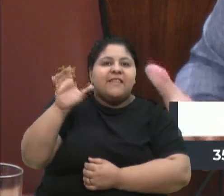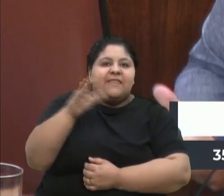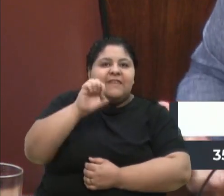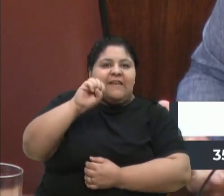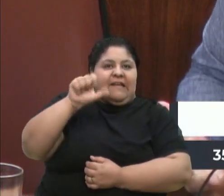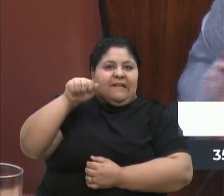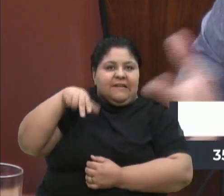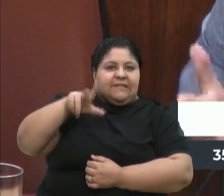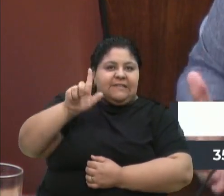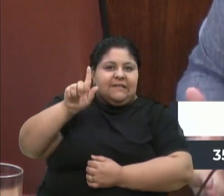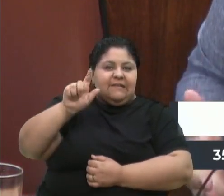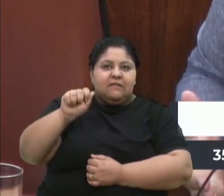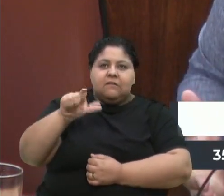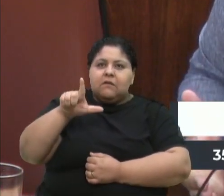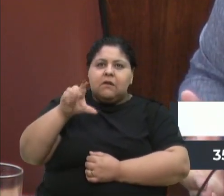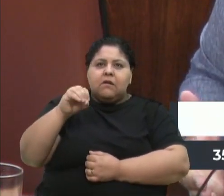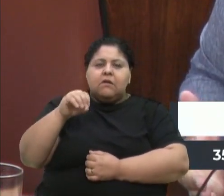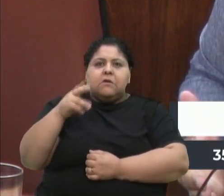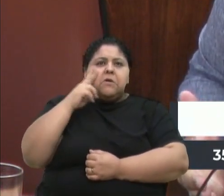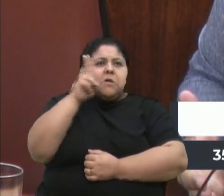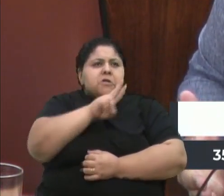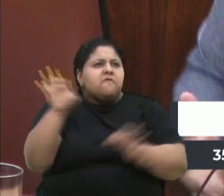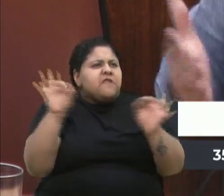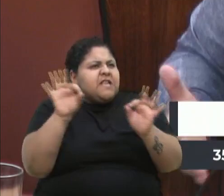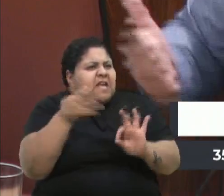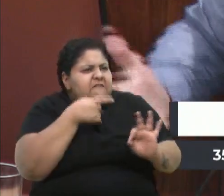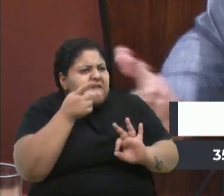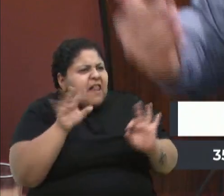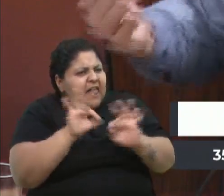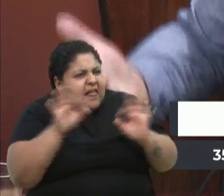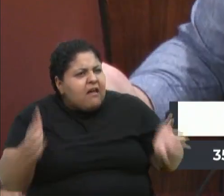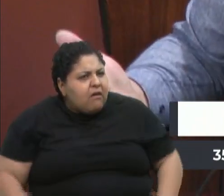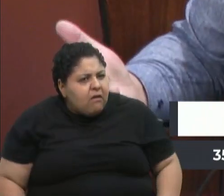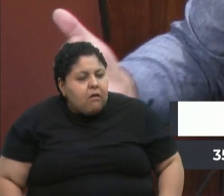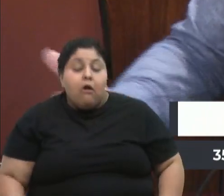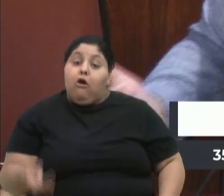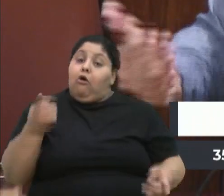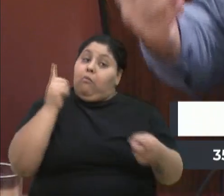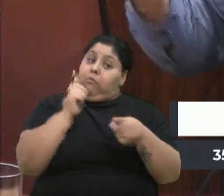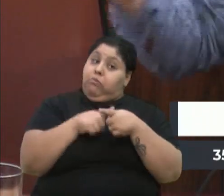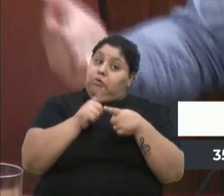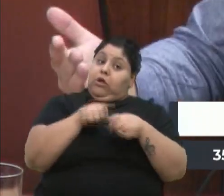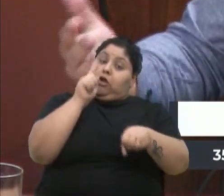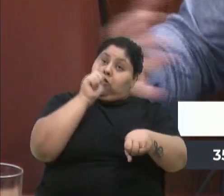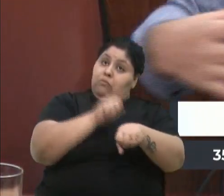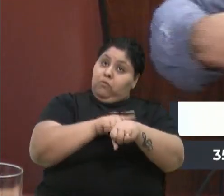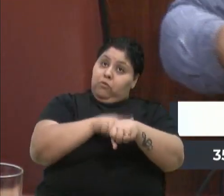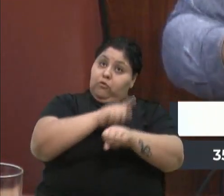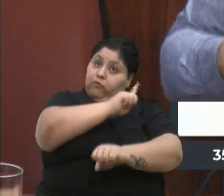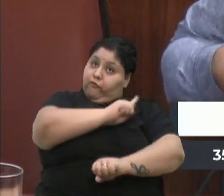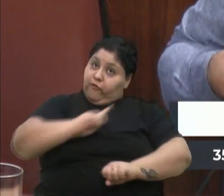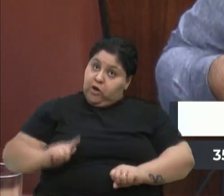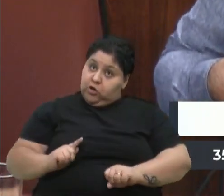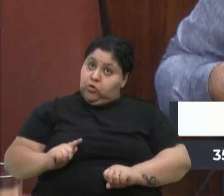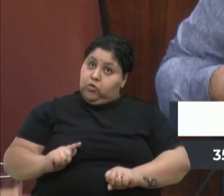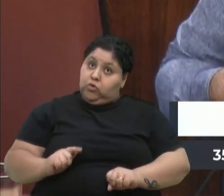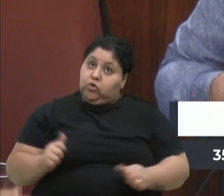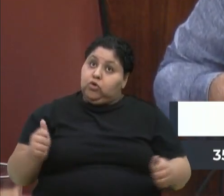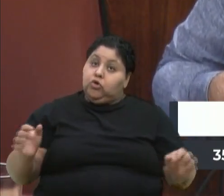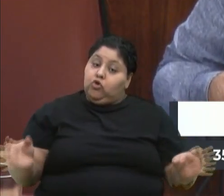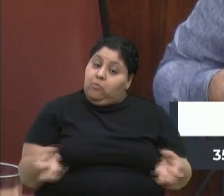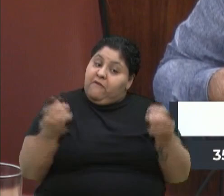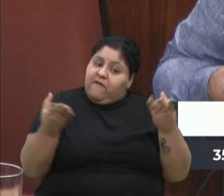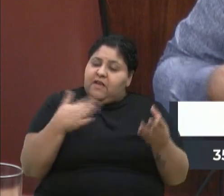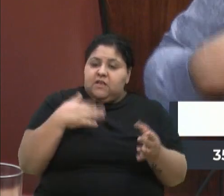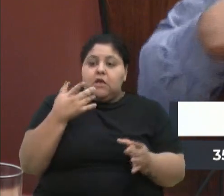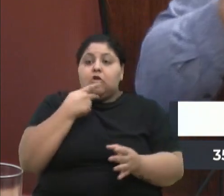Olha, não ouvi ninguém se manifestar sobre isso, porque era um momento de dor, o governador estava numa festa, eu não me manifestei sobre